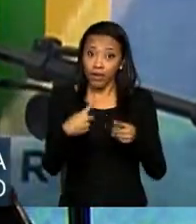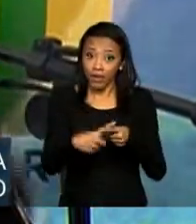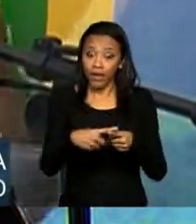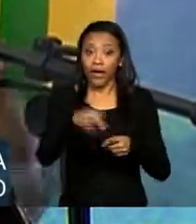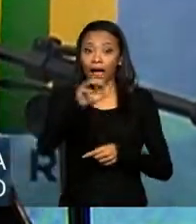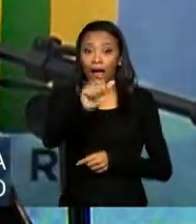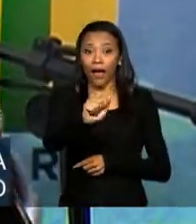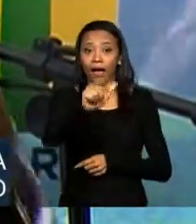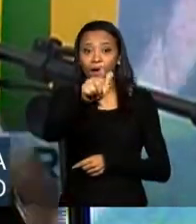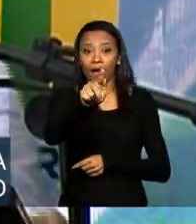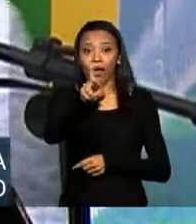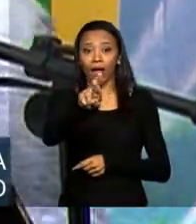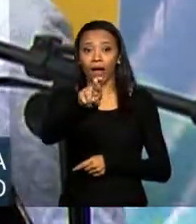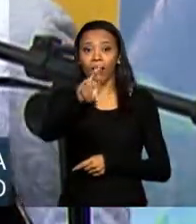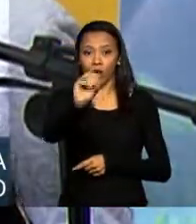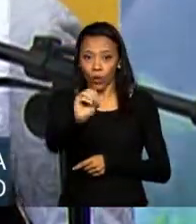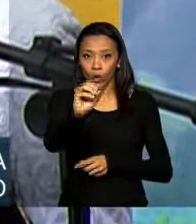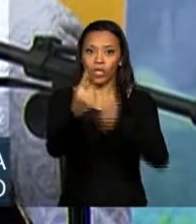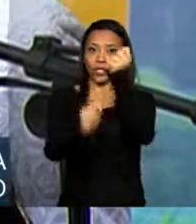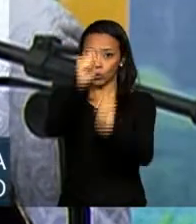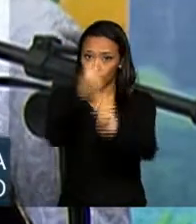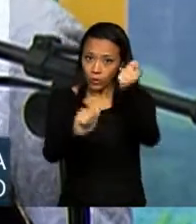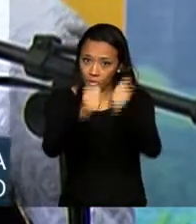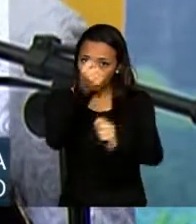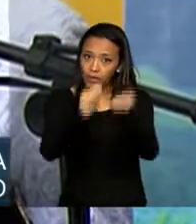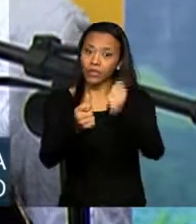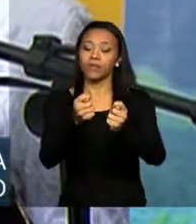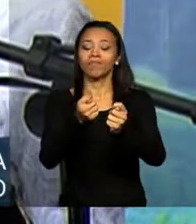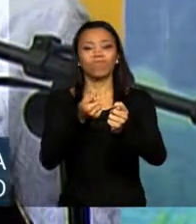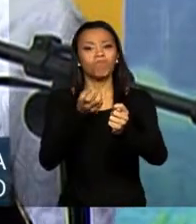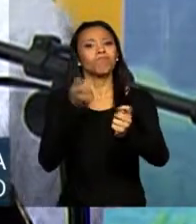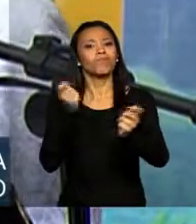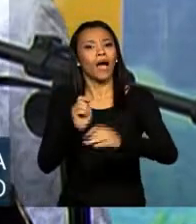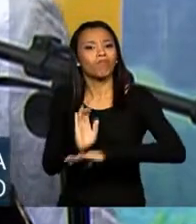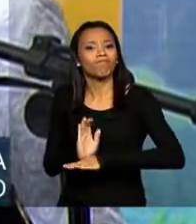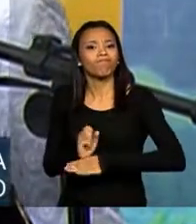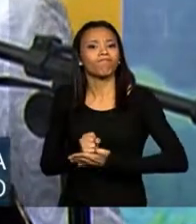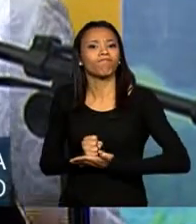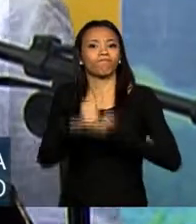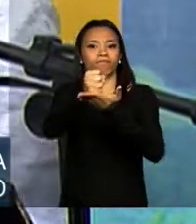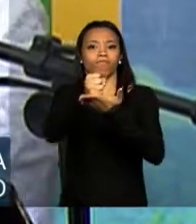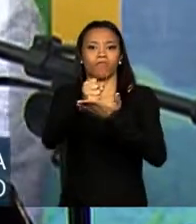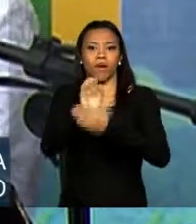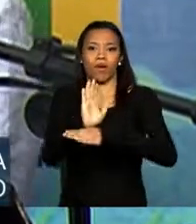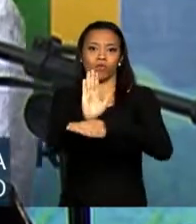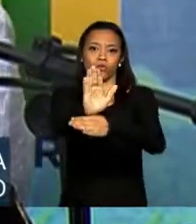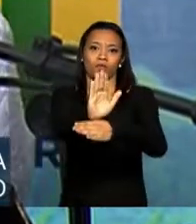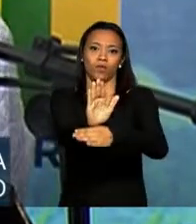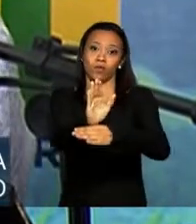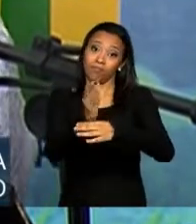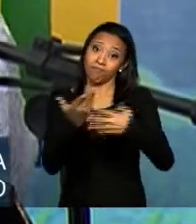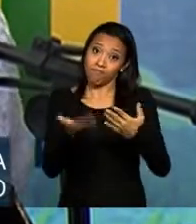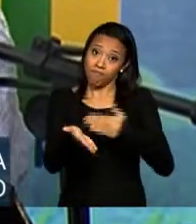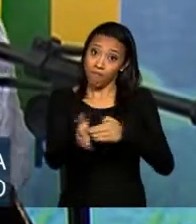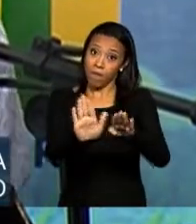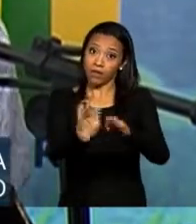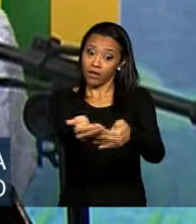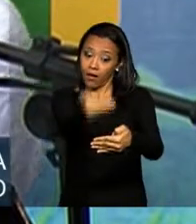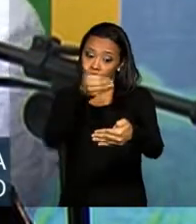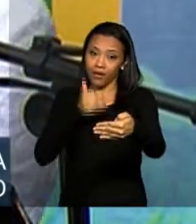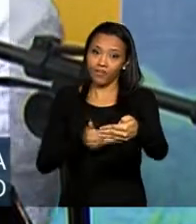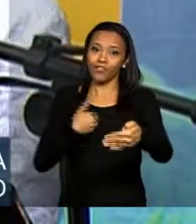industrialização seja de fato um momento fundamental eu tenho de formar